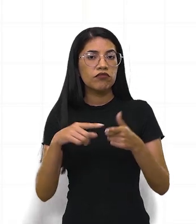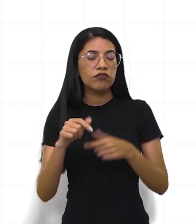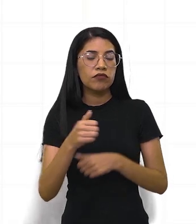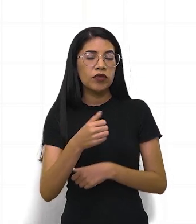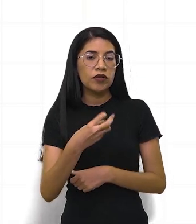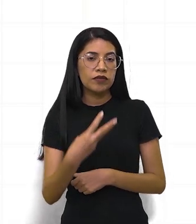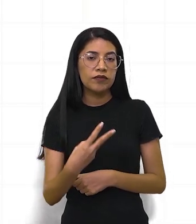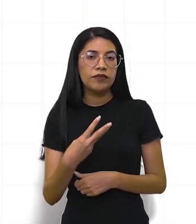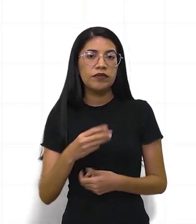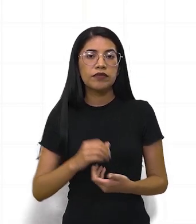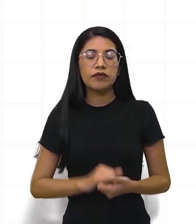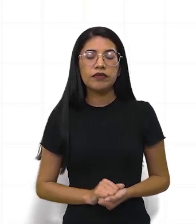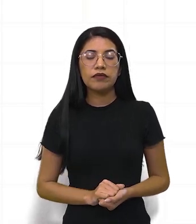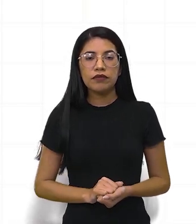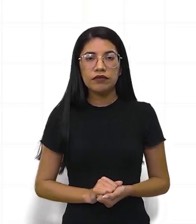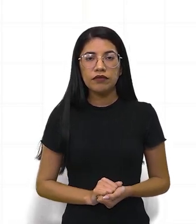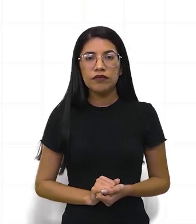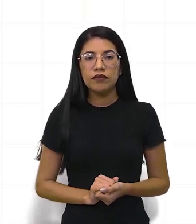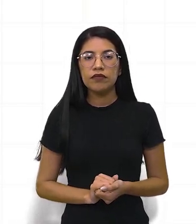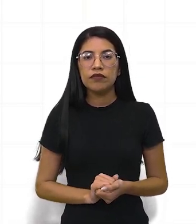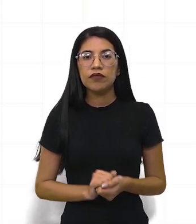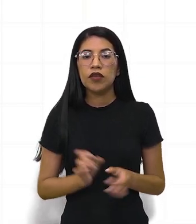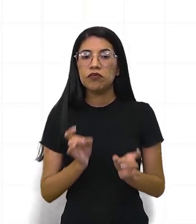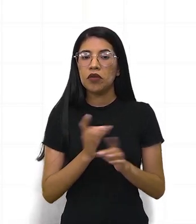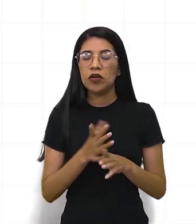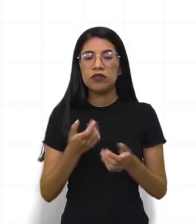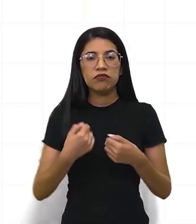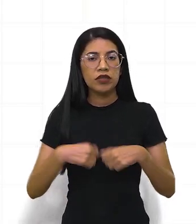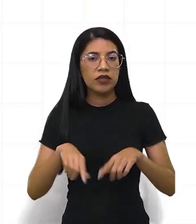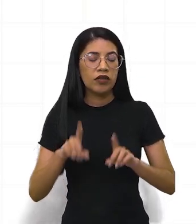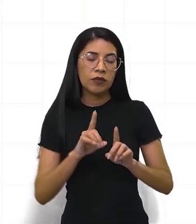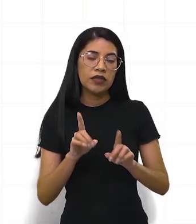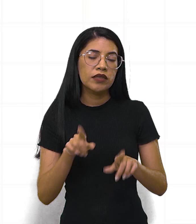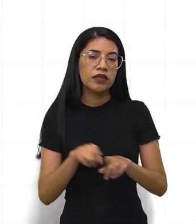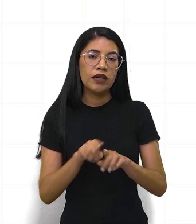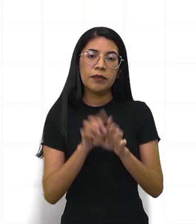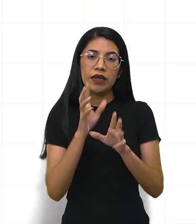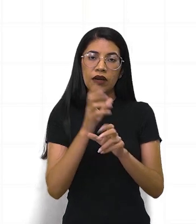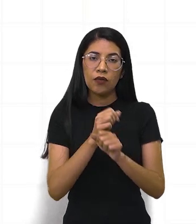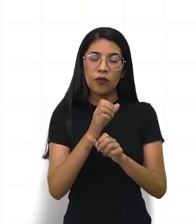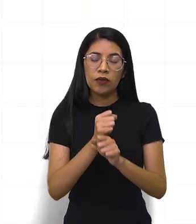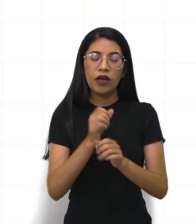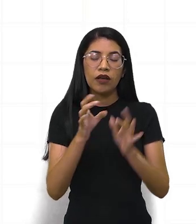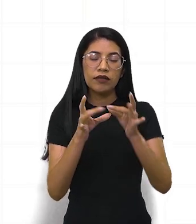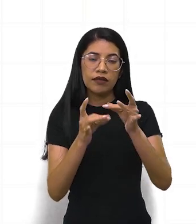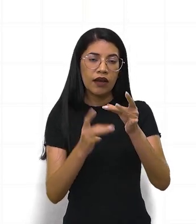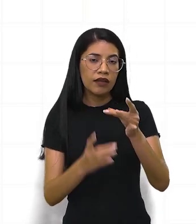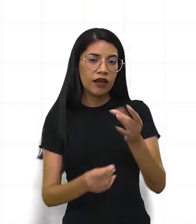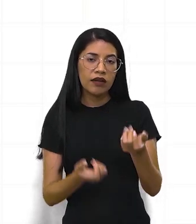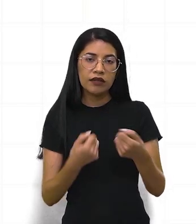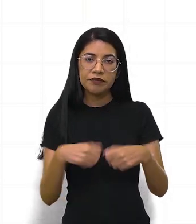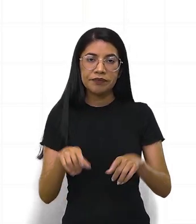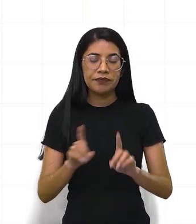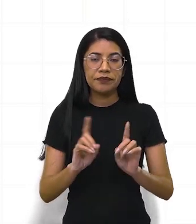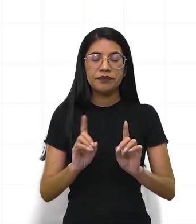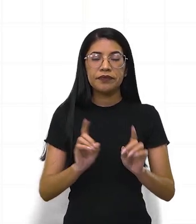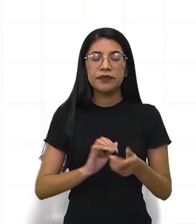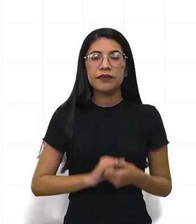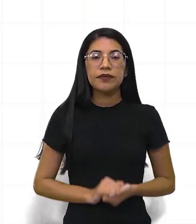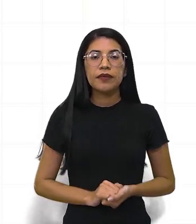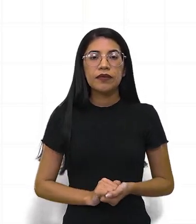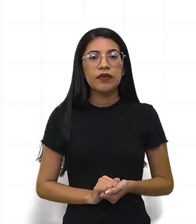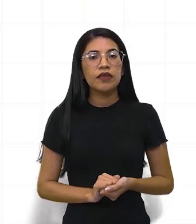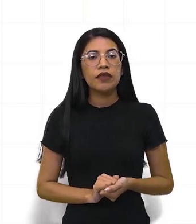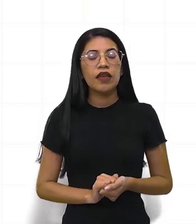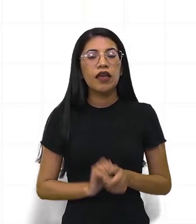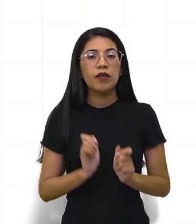na tabuada do 3. Então pronto, ó, nem precisei fazer lá o algoritmo, nem precisei fazer essa conta, que dá igual